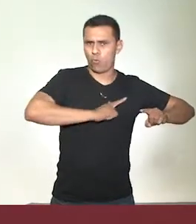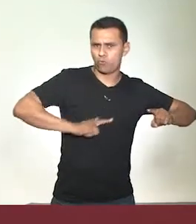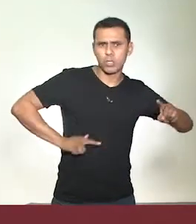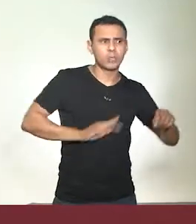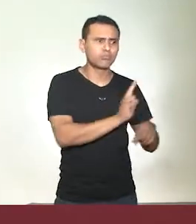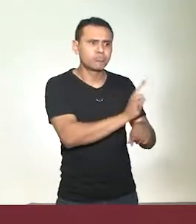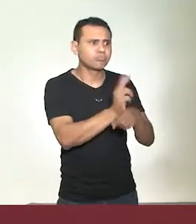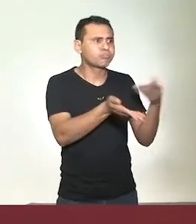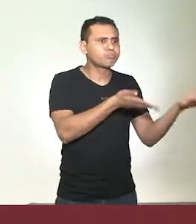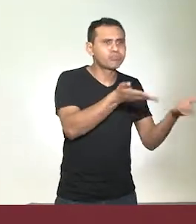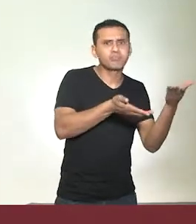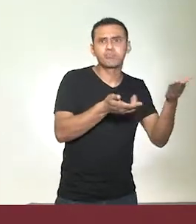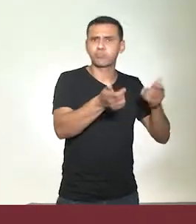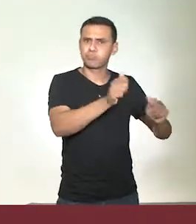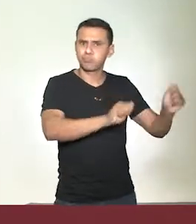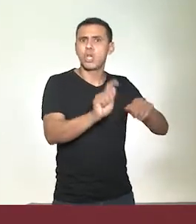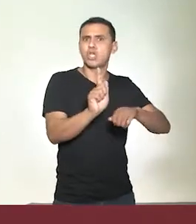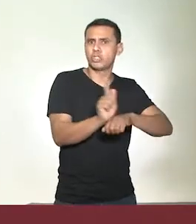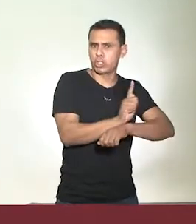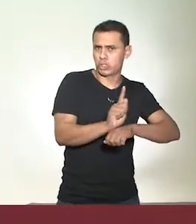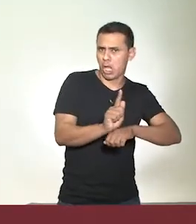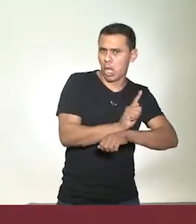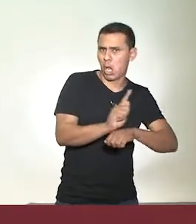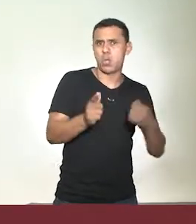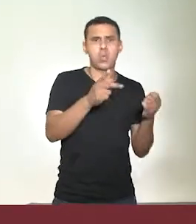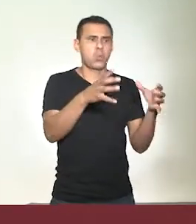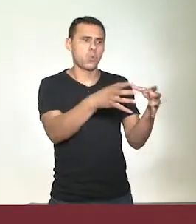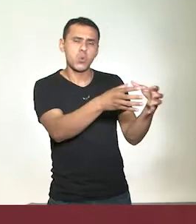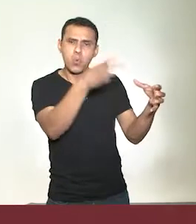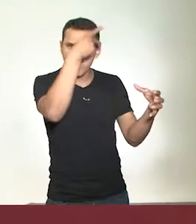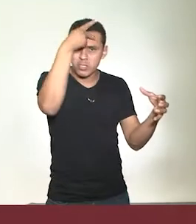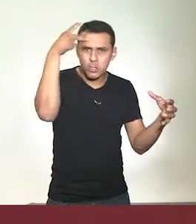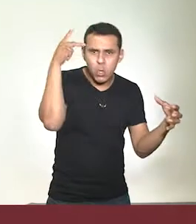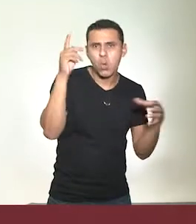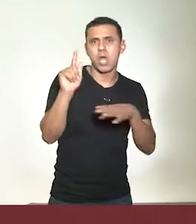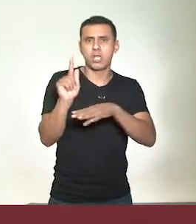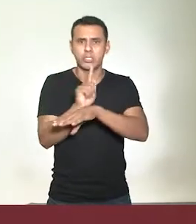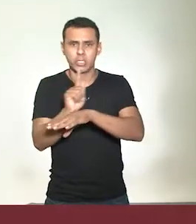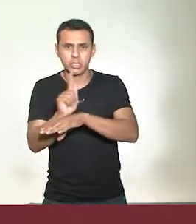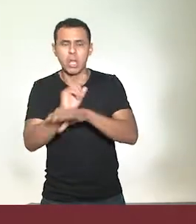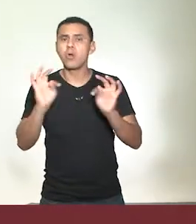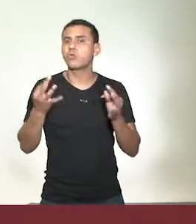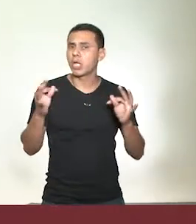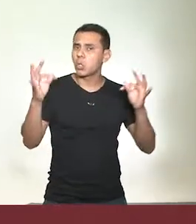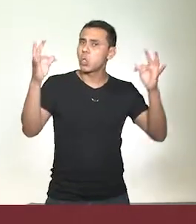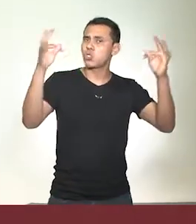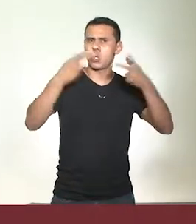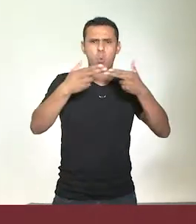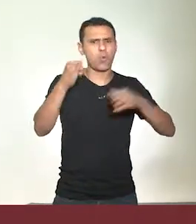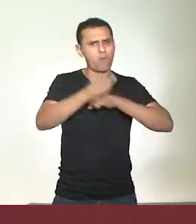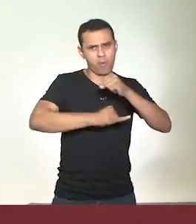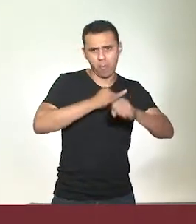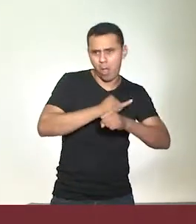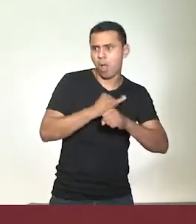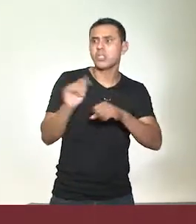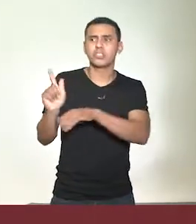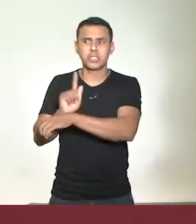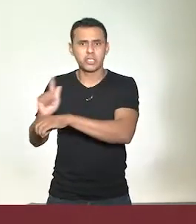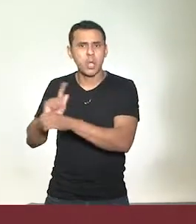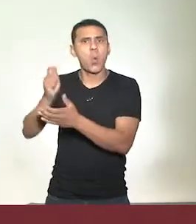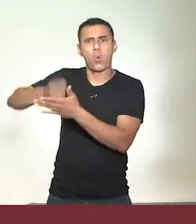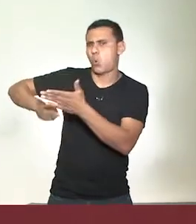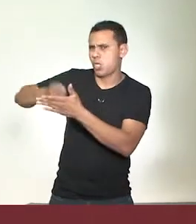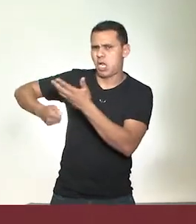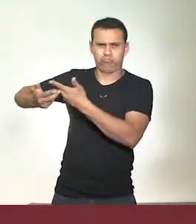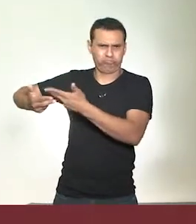indicadores lá de gestão de pessoal gestão de Tecnologia da Informação gestão de contratos e assim por diante e por